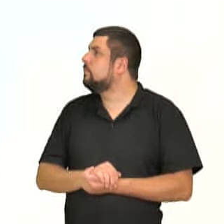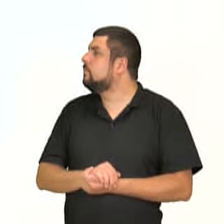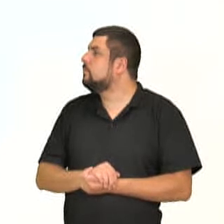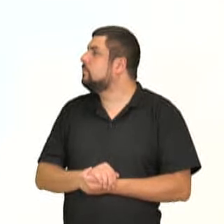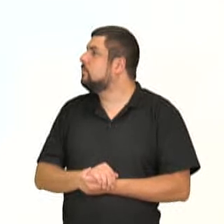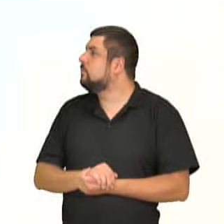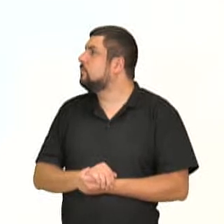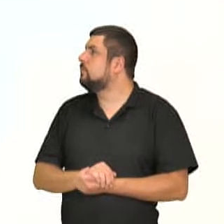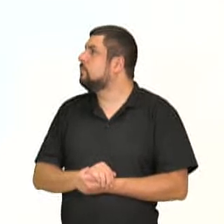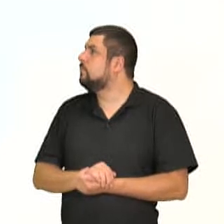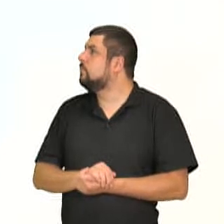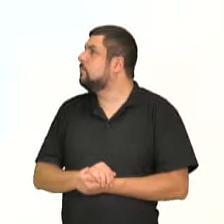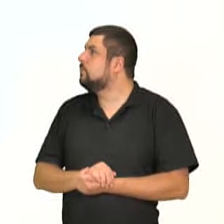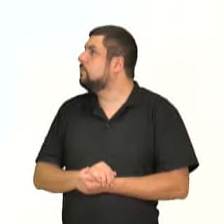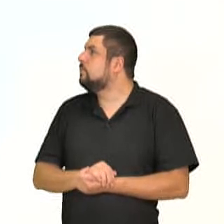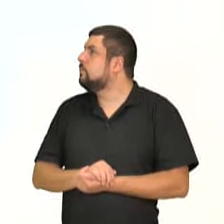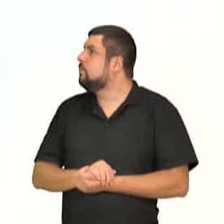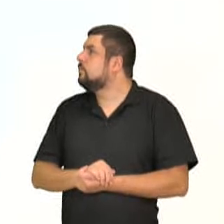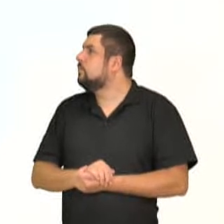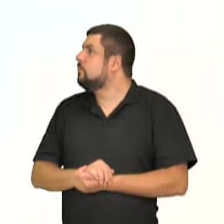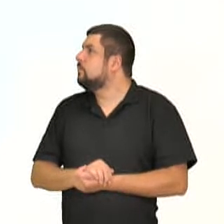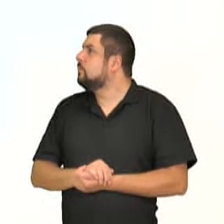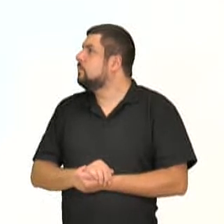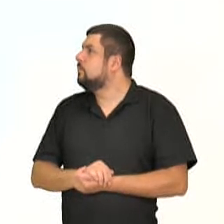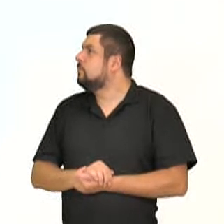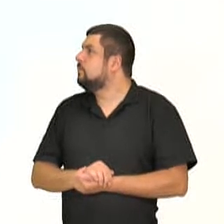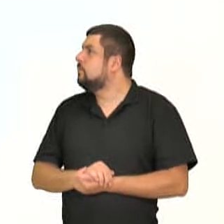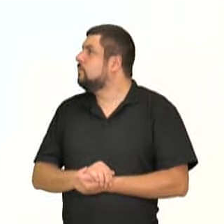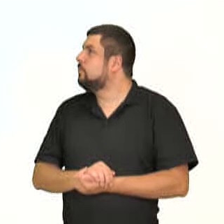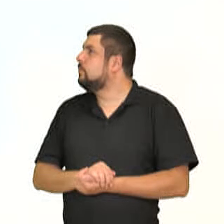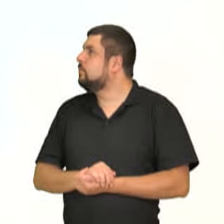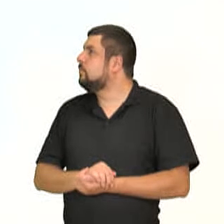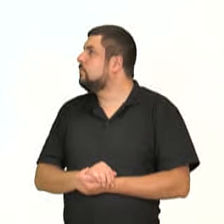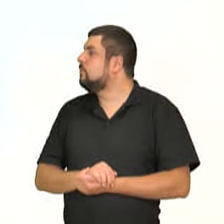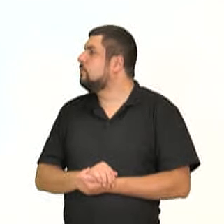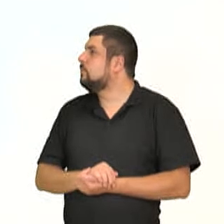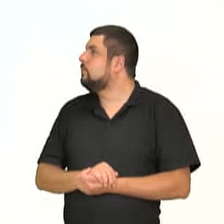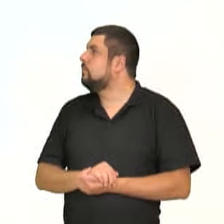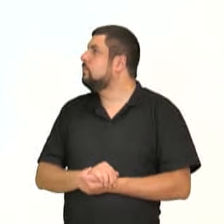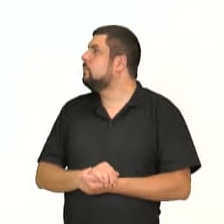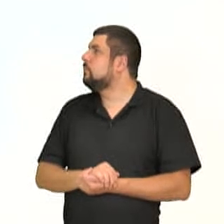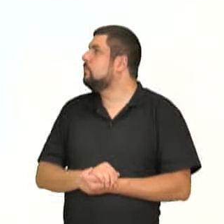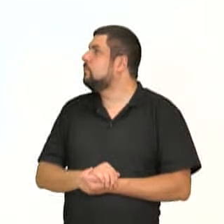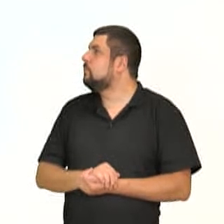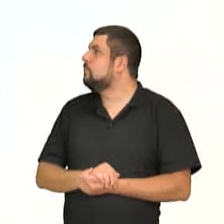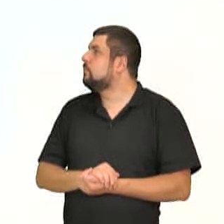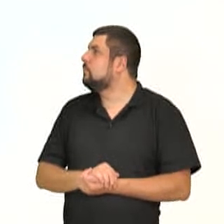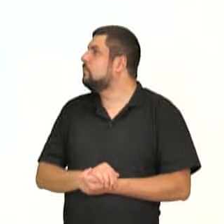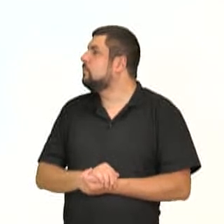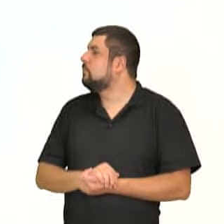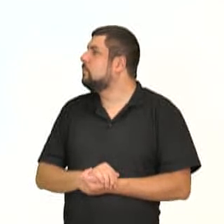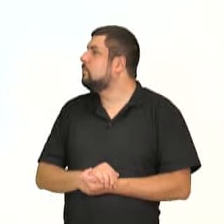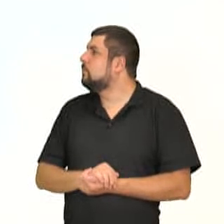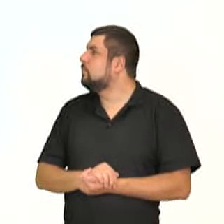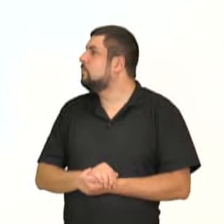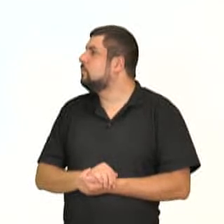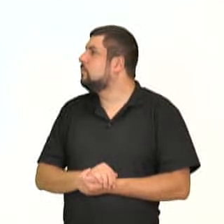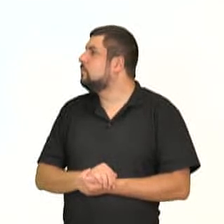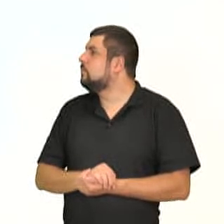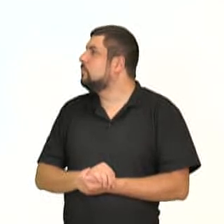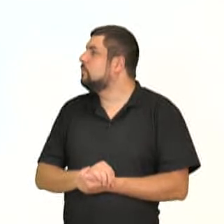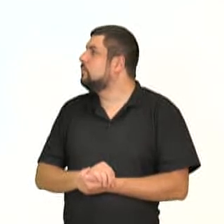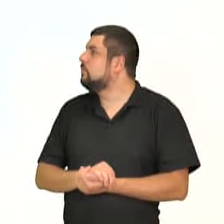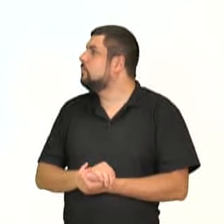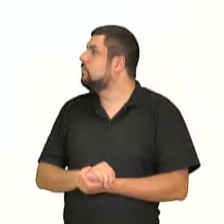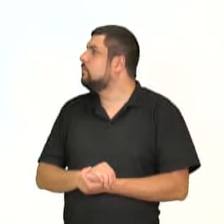discos, medité, cambié una lamparita, arreglé el inodoro y anoté varias ideas para